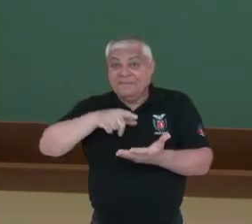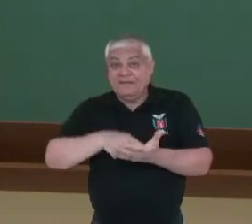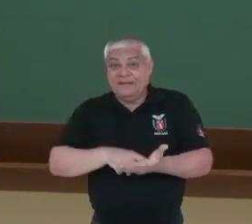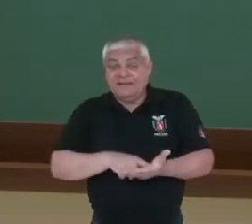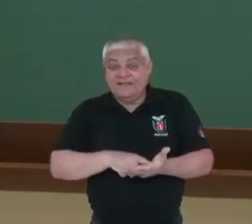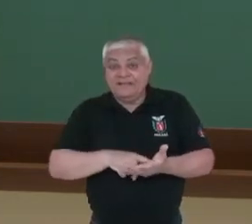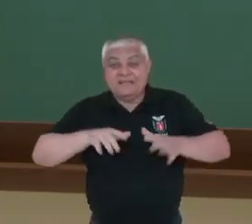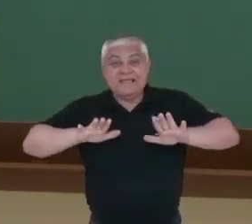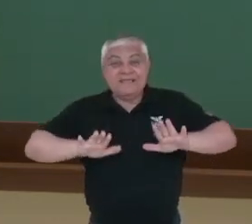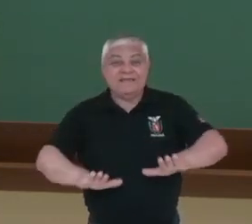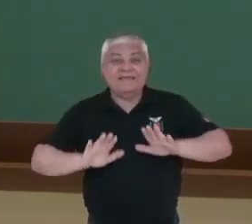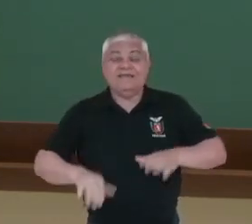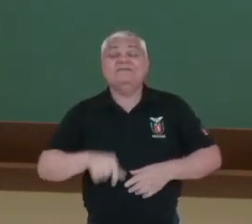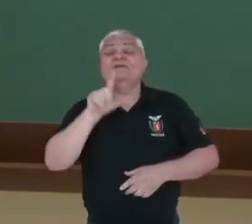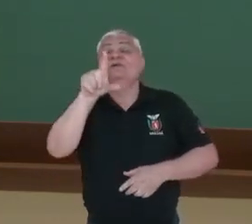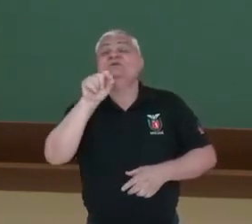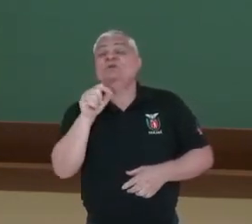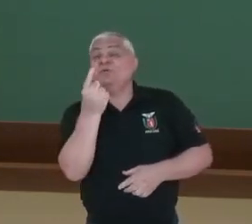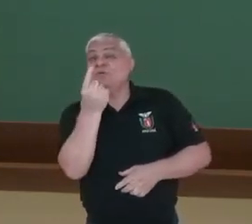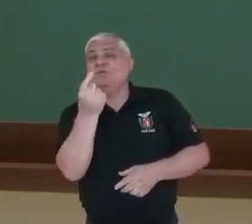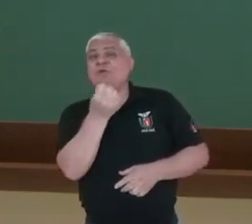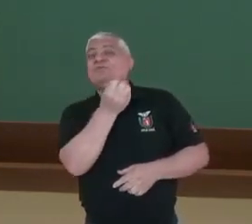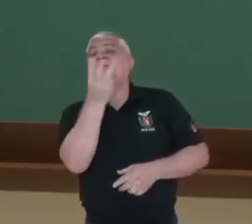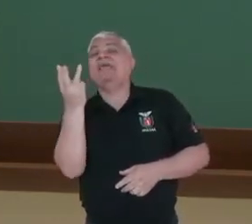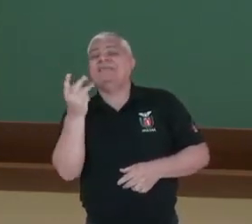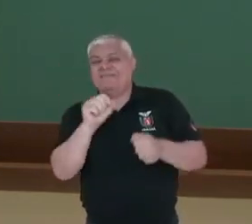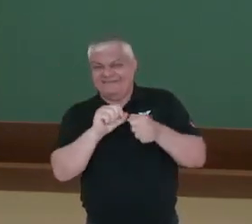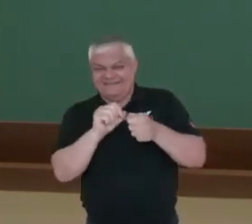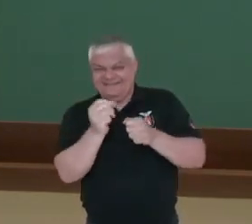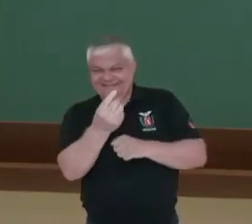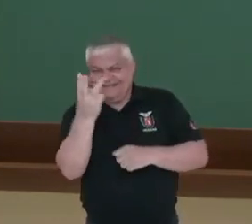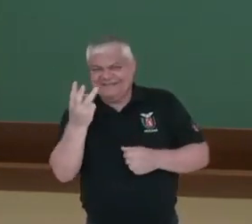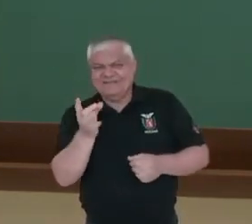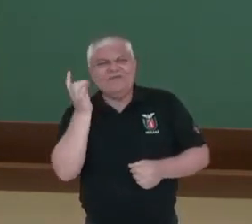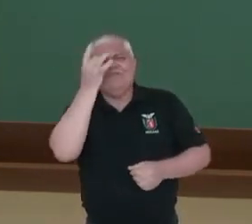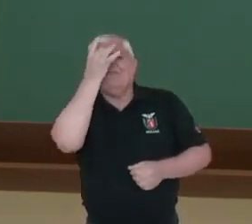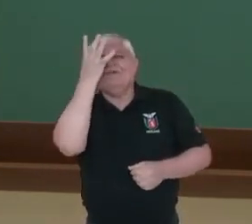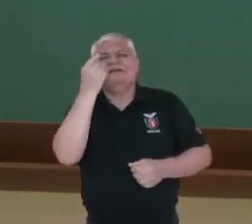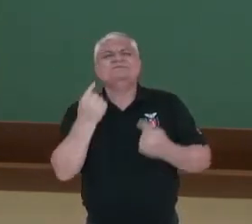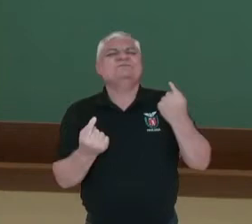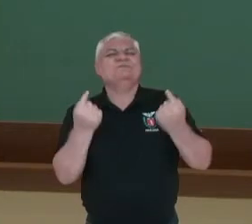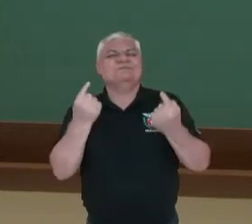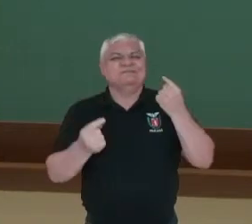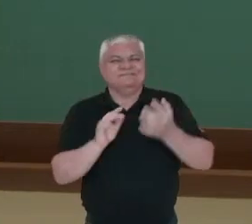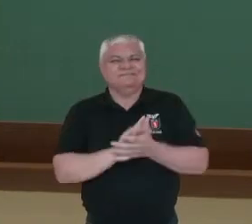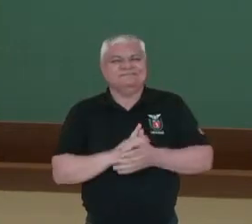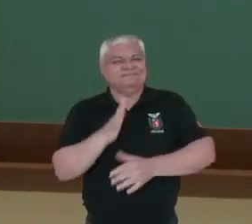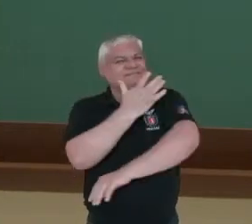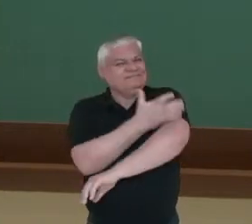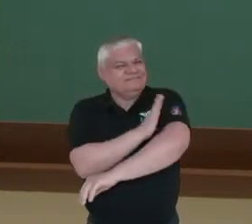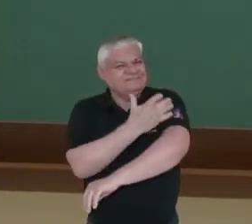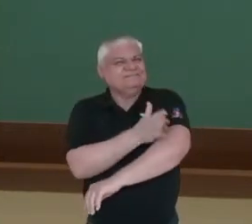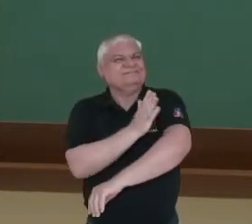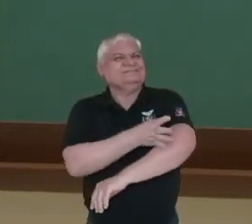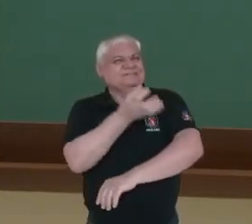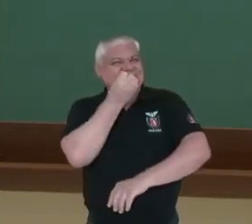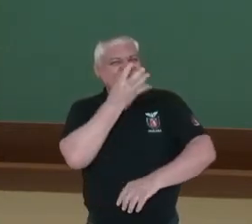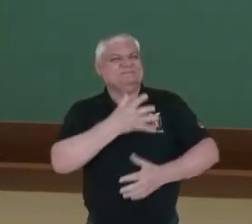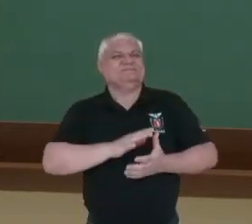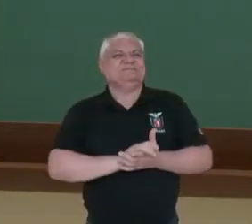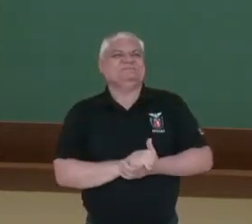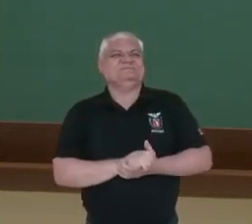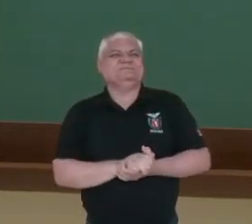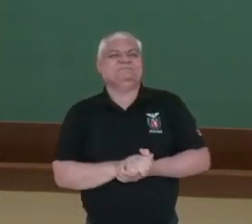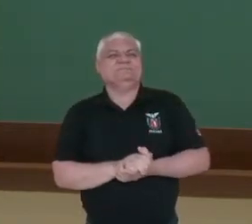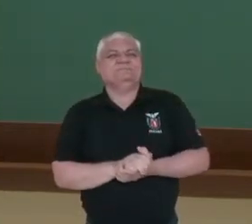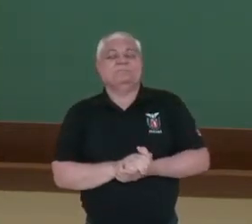um Qual foi o mais fácil quem fez os três ah não aí praticar e o exercício tá bom Oi